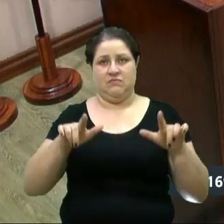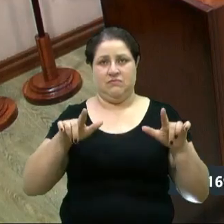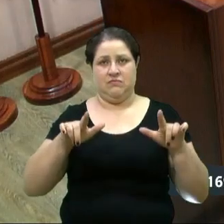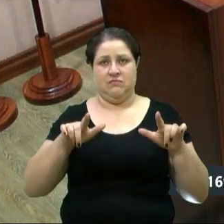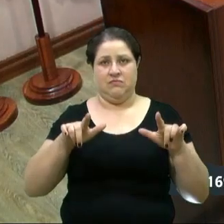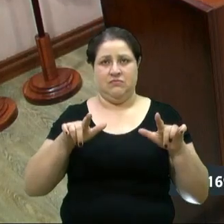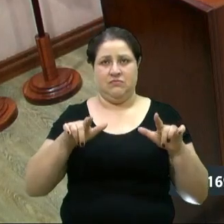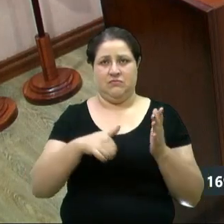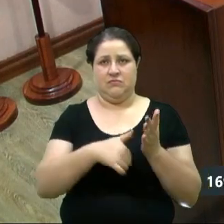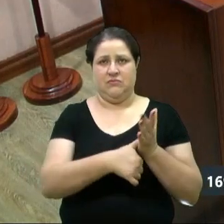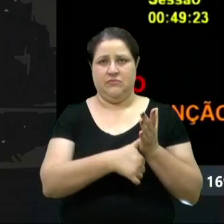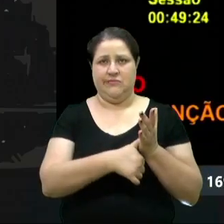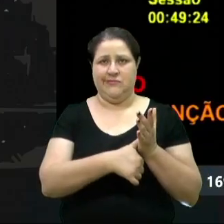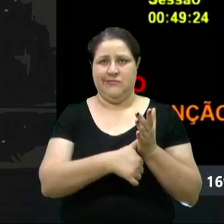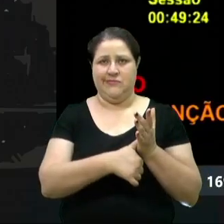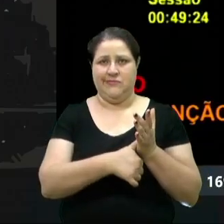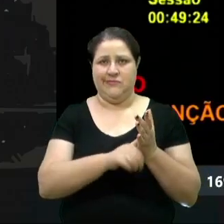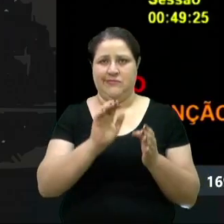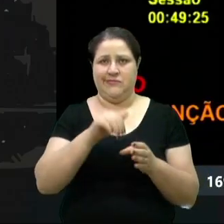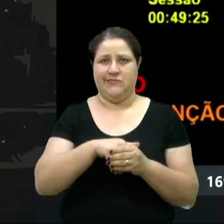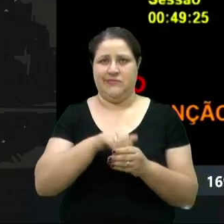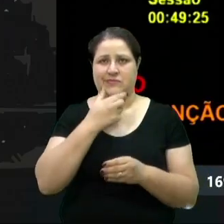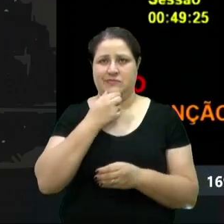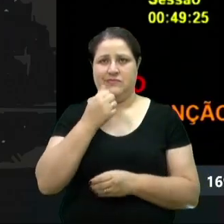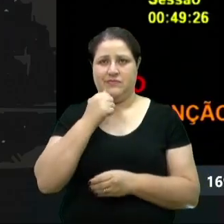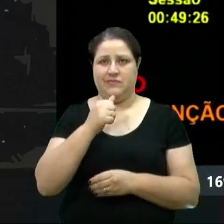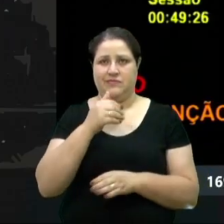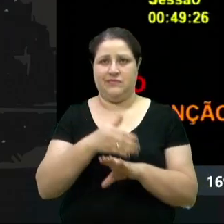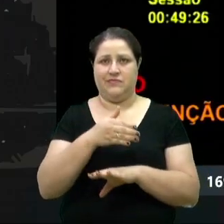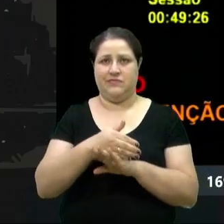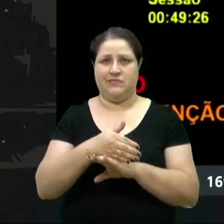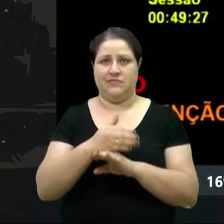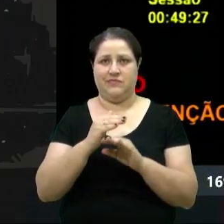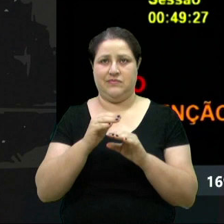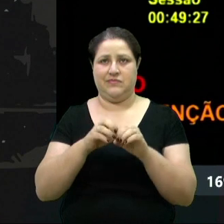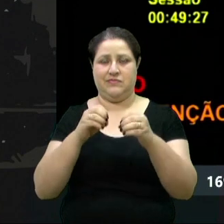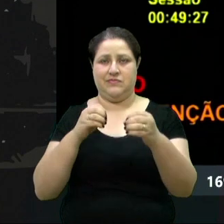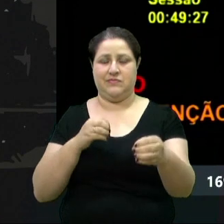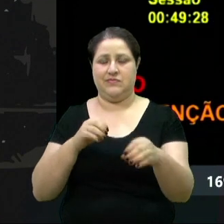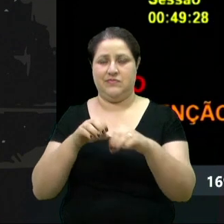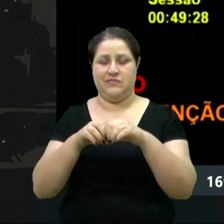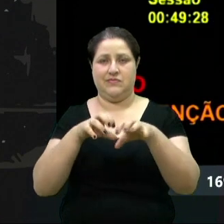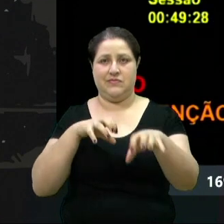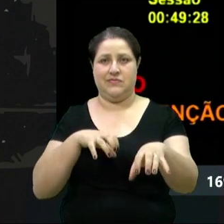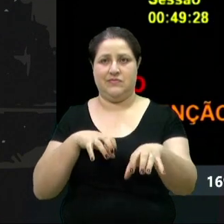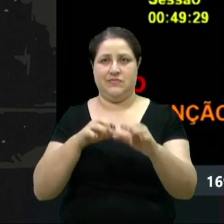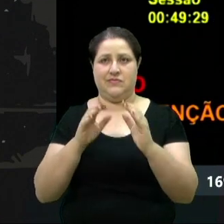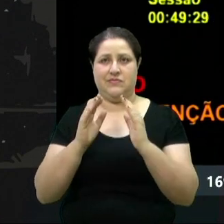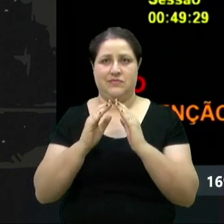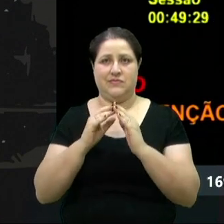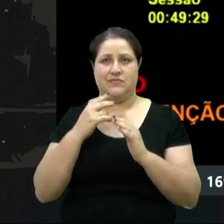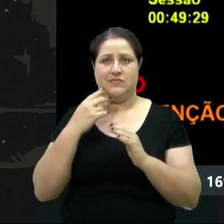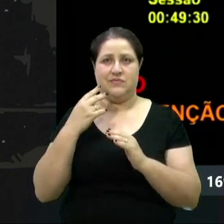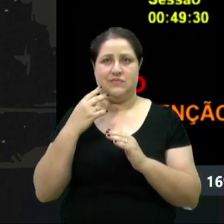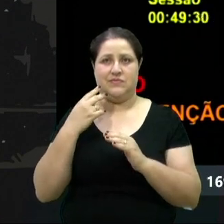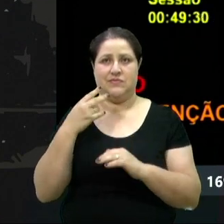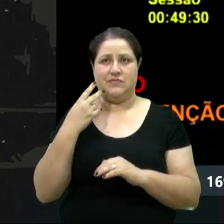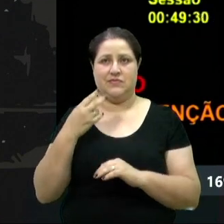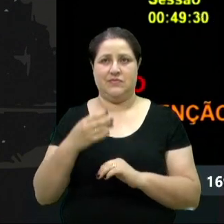Passemos ao registro dos votos das vereadoras e vereadores que acompanham remotamente a sessão. Como vota, vereadora